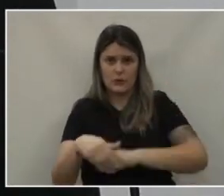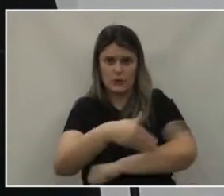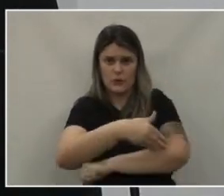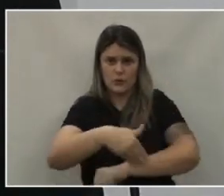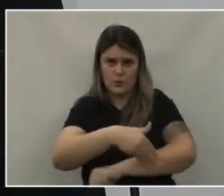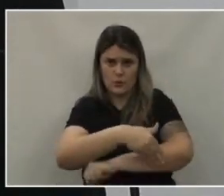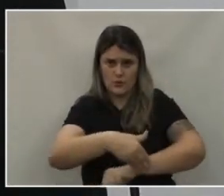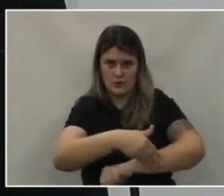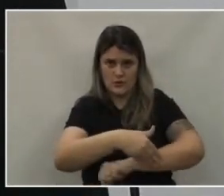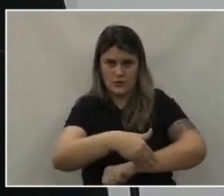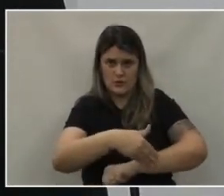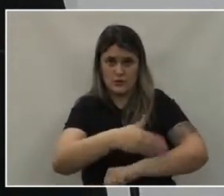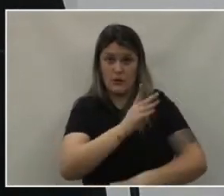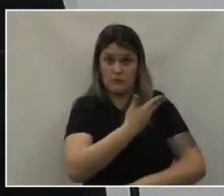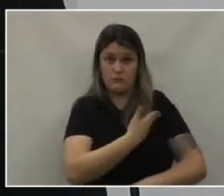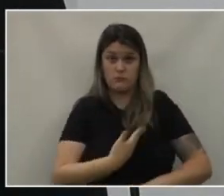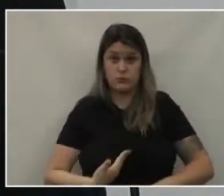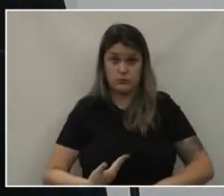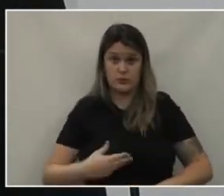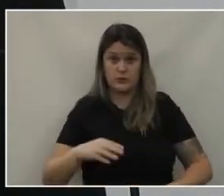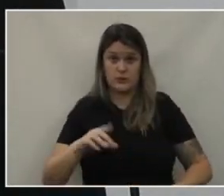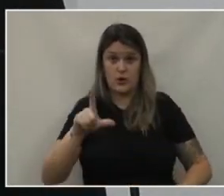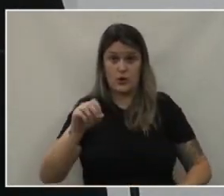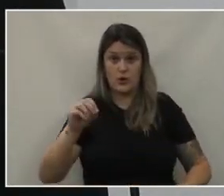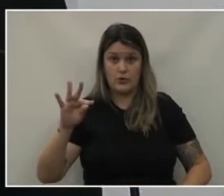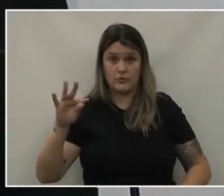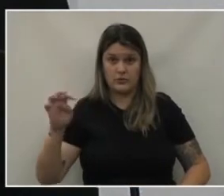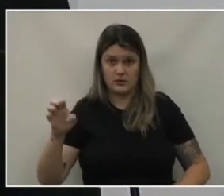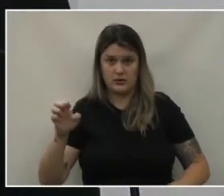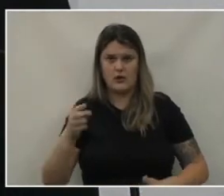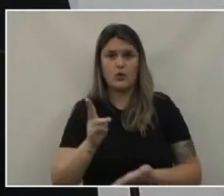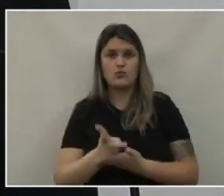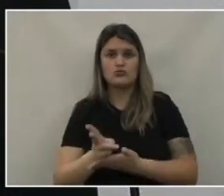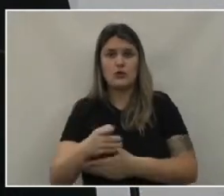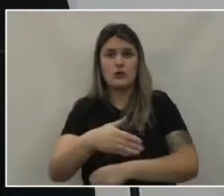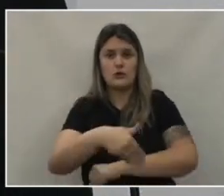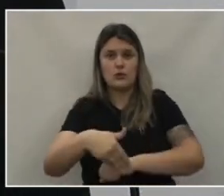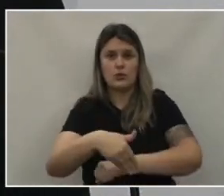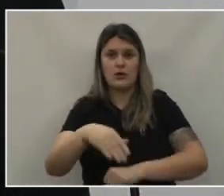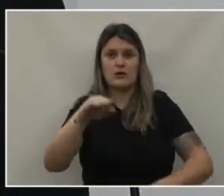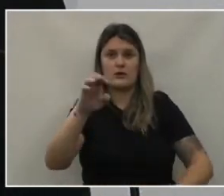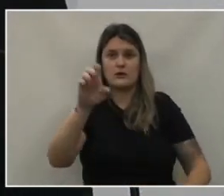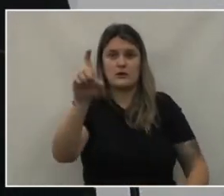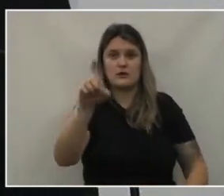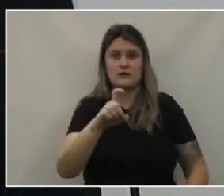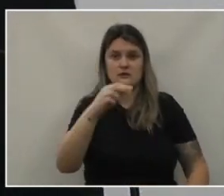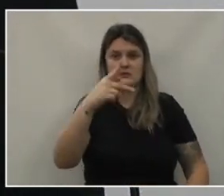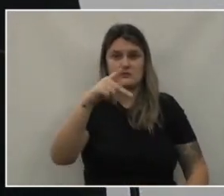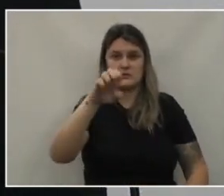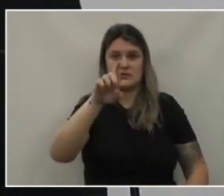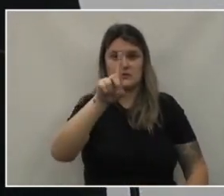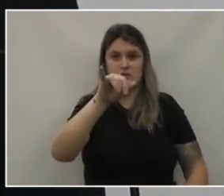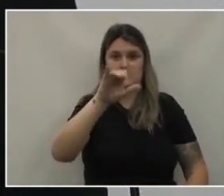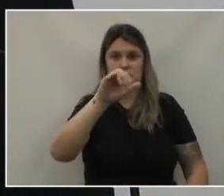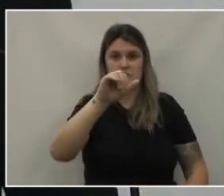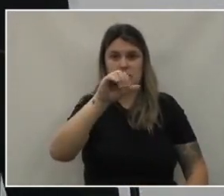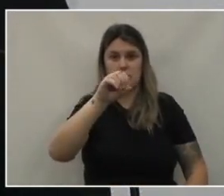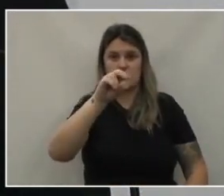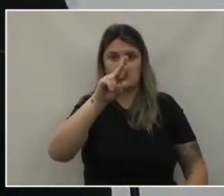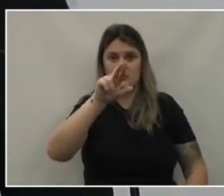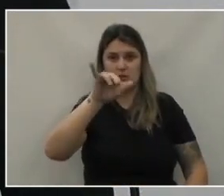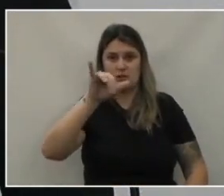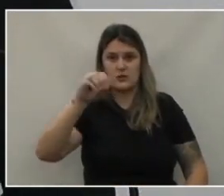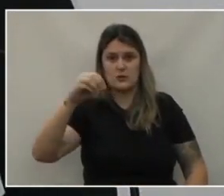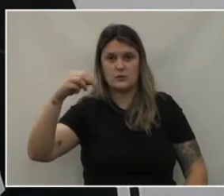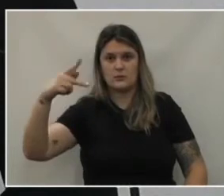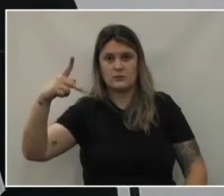lote urbano, para prolongamento de uma rua, a Rua Expedicionário Pedro Cruz, lá no São